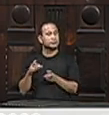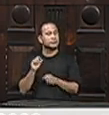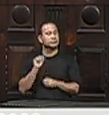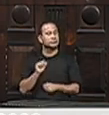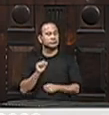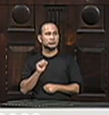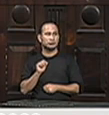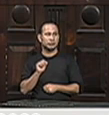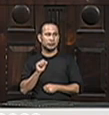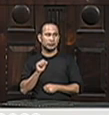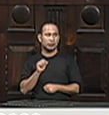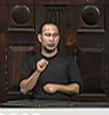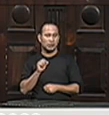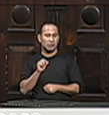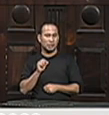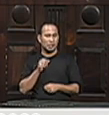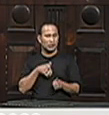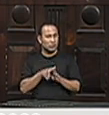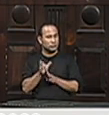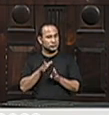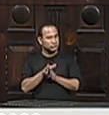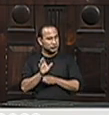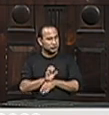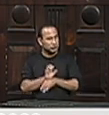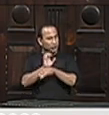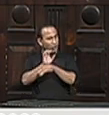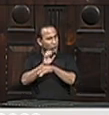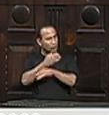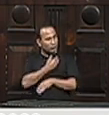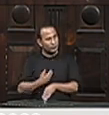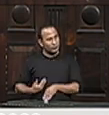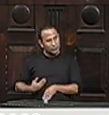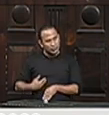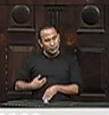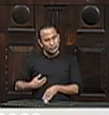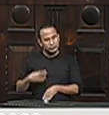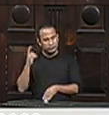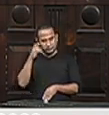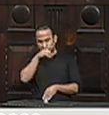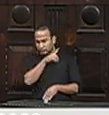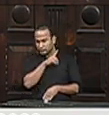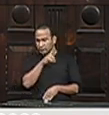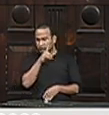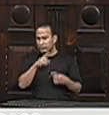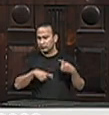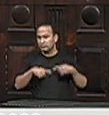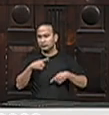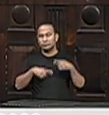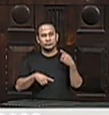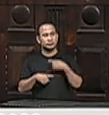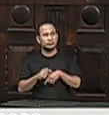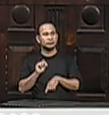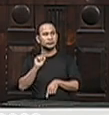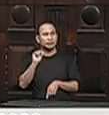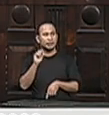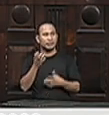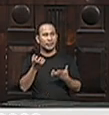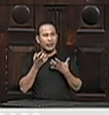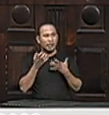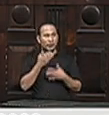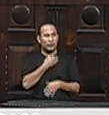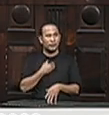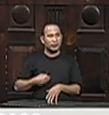indica que o judiciário vai sucumbir, como sucumbiu diante de uma decisão que deveria